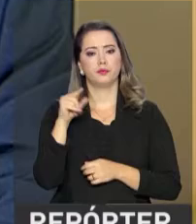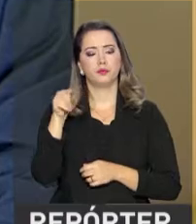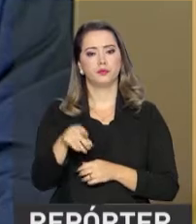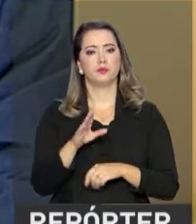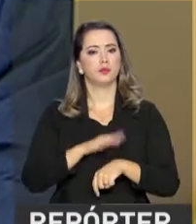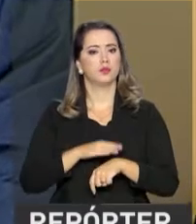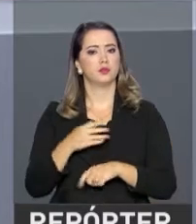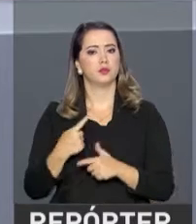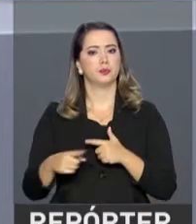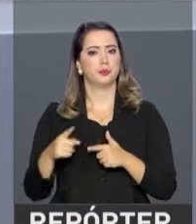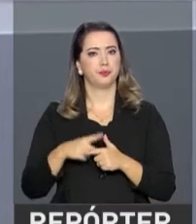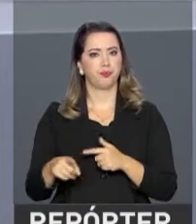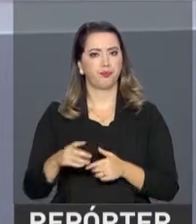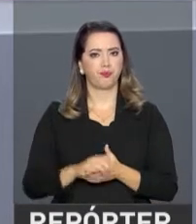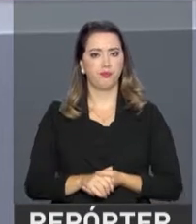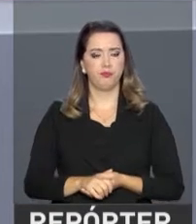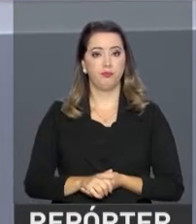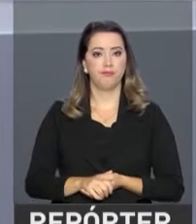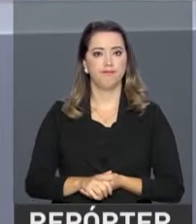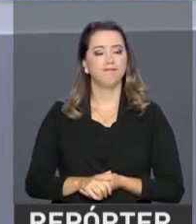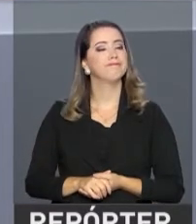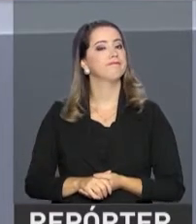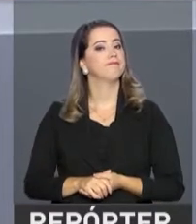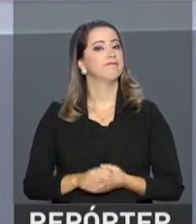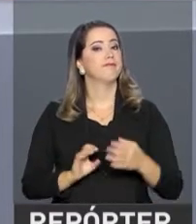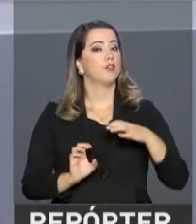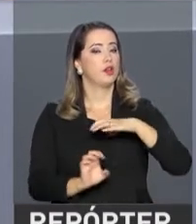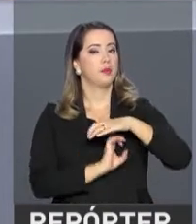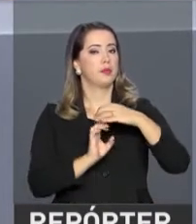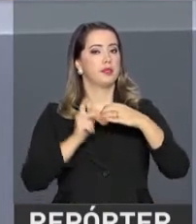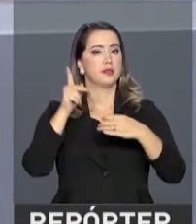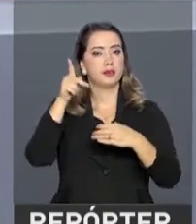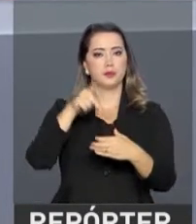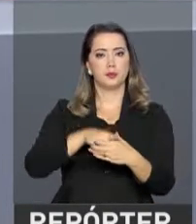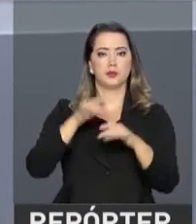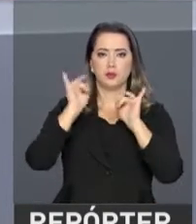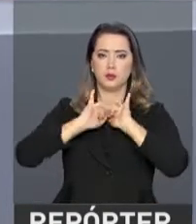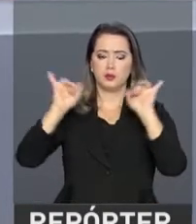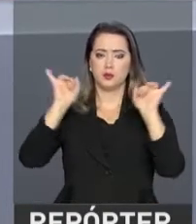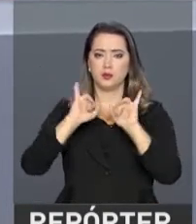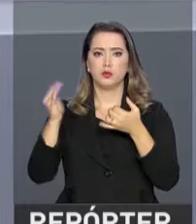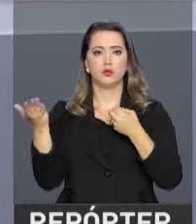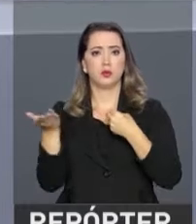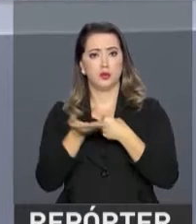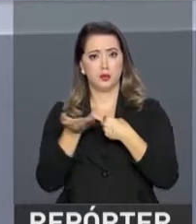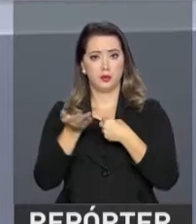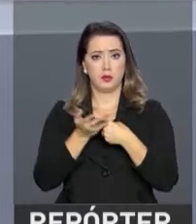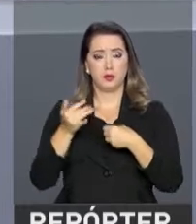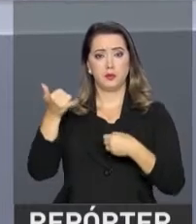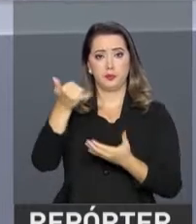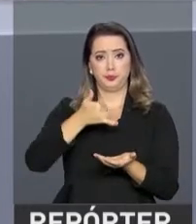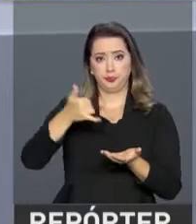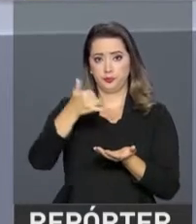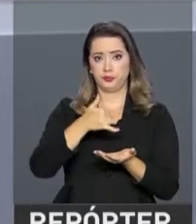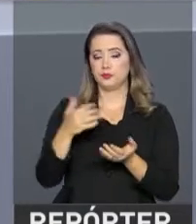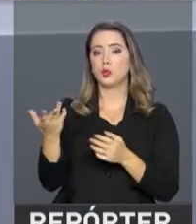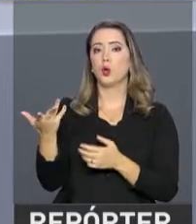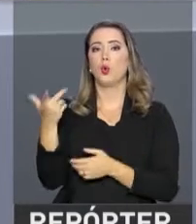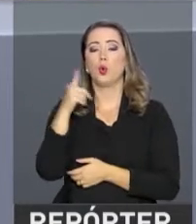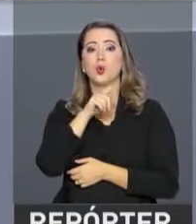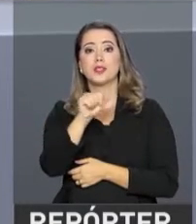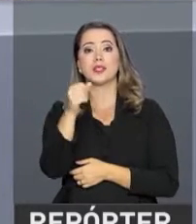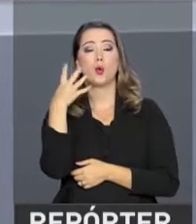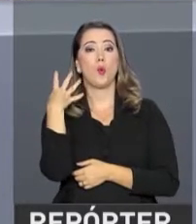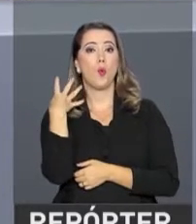momento de crise a petrobras anunciou hoje que a produção média de petróleo da companhia no brasil a tim gil pelo